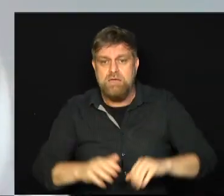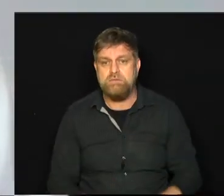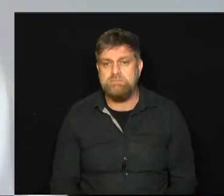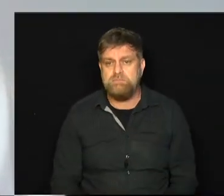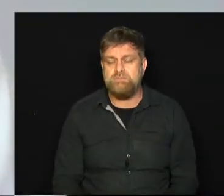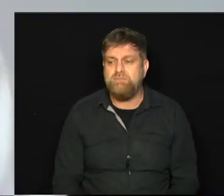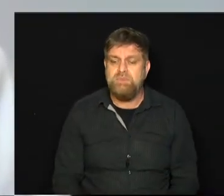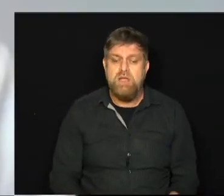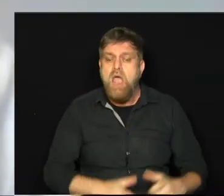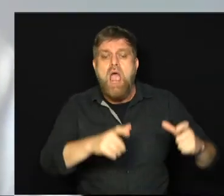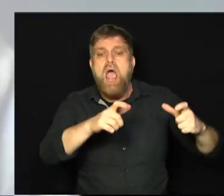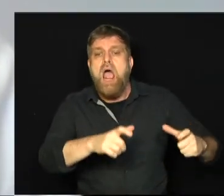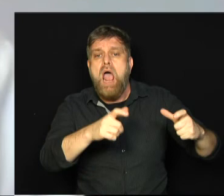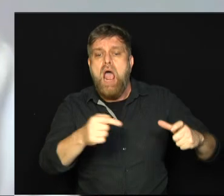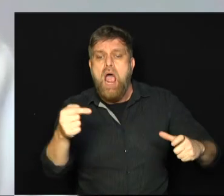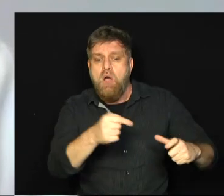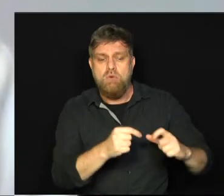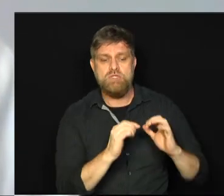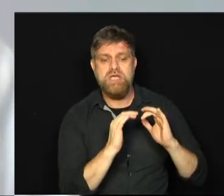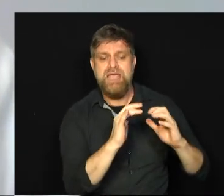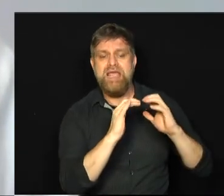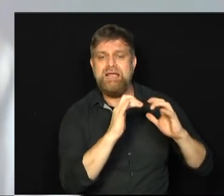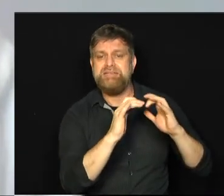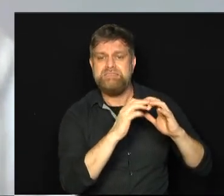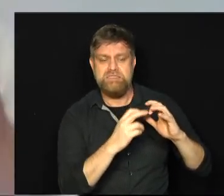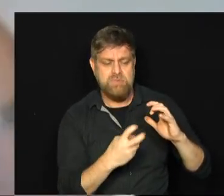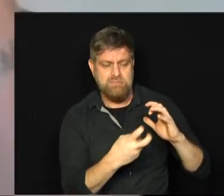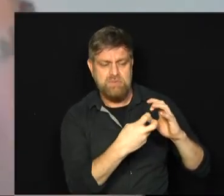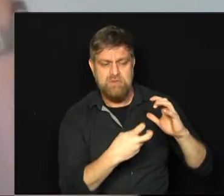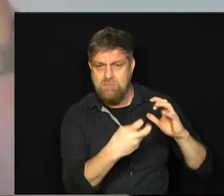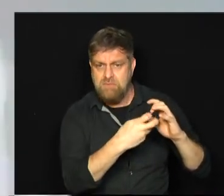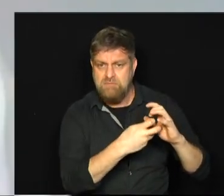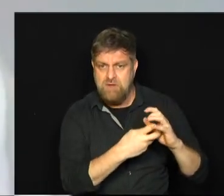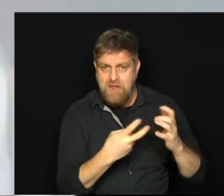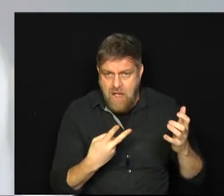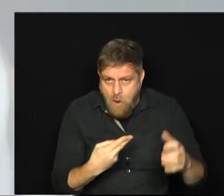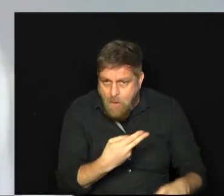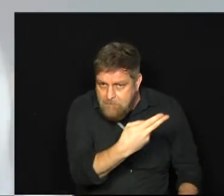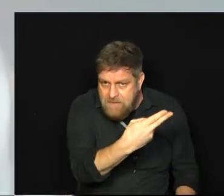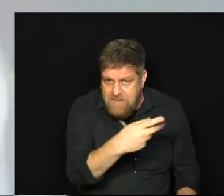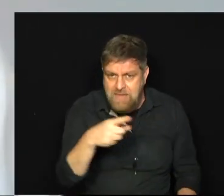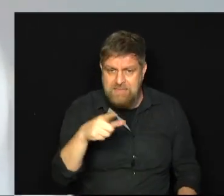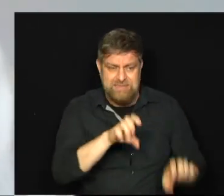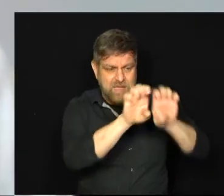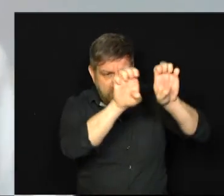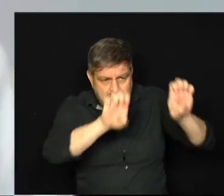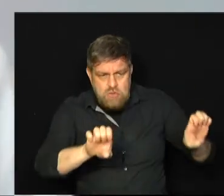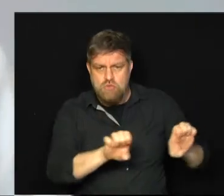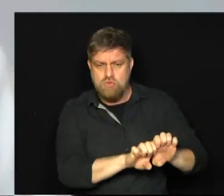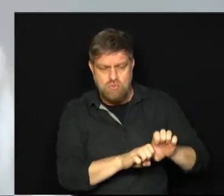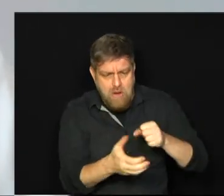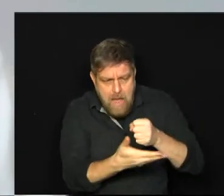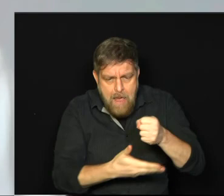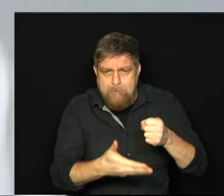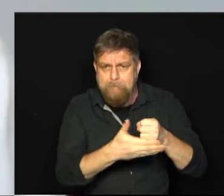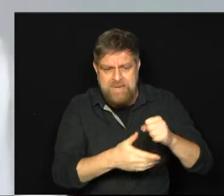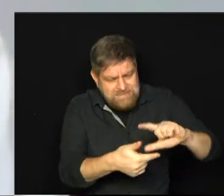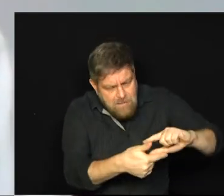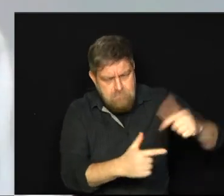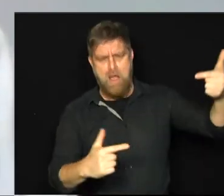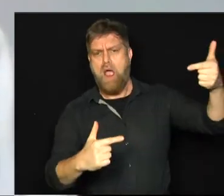é o serviço que pode operar um tumor cerebral? Tem que ter uma estrutura sólida, uma estrutura